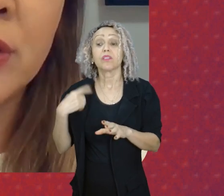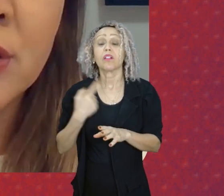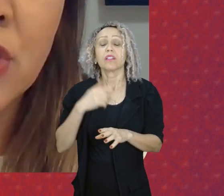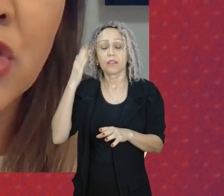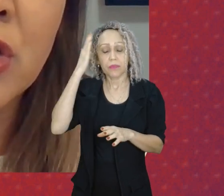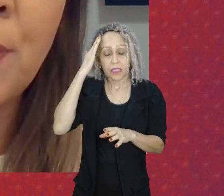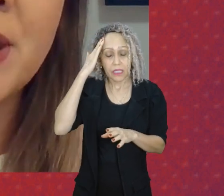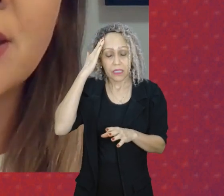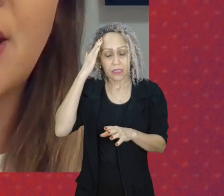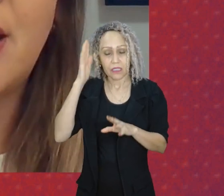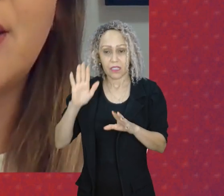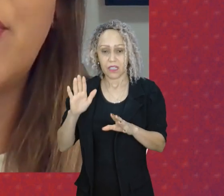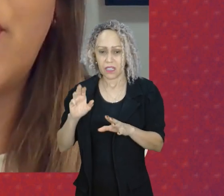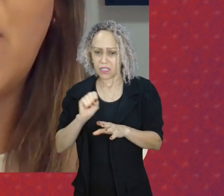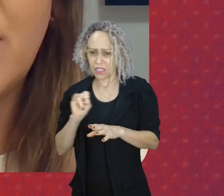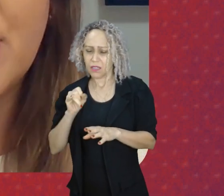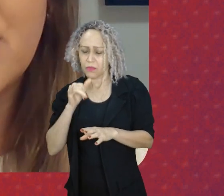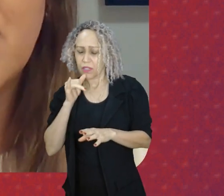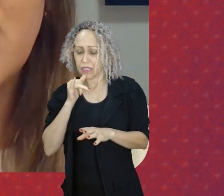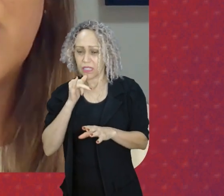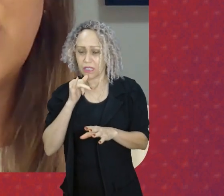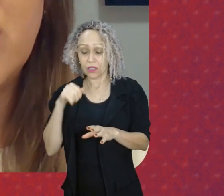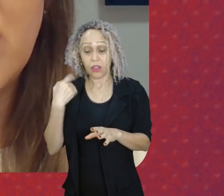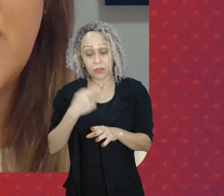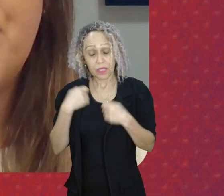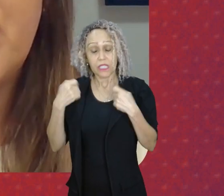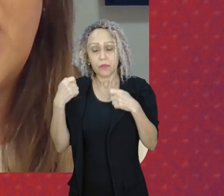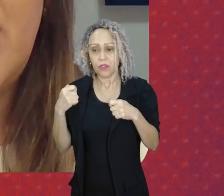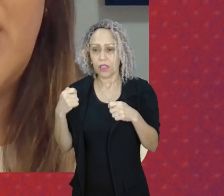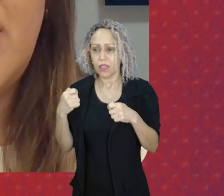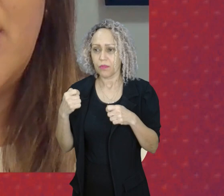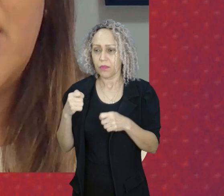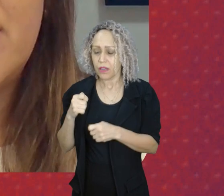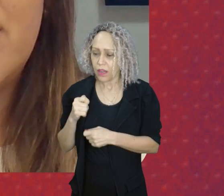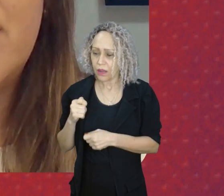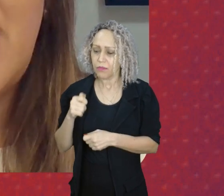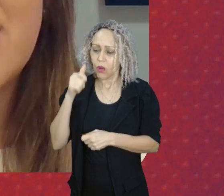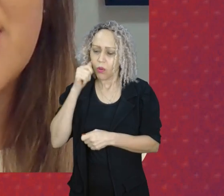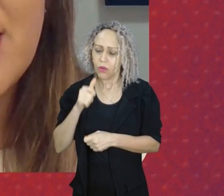colocar cotas, se a gente não pensar em formas de